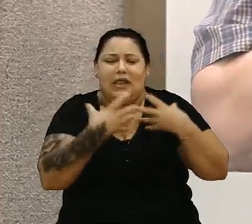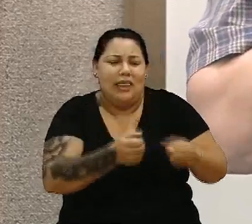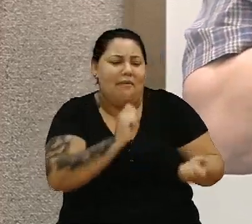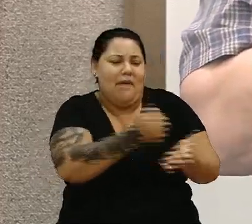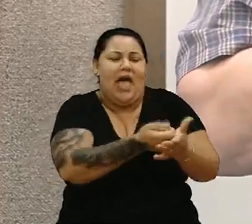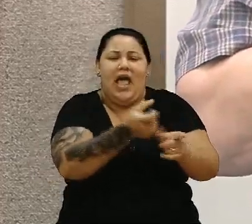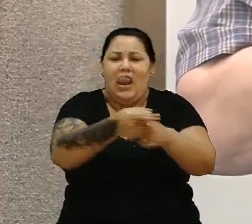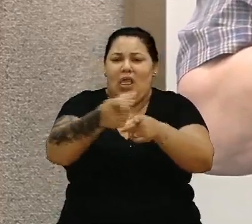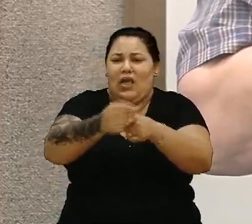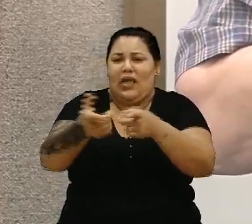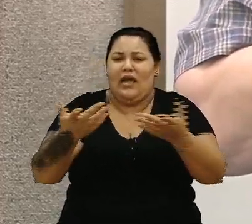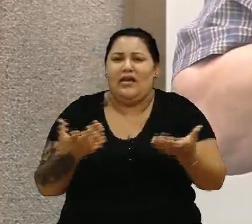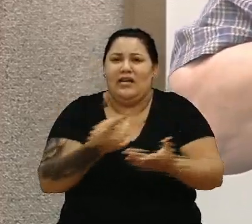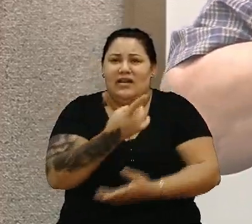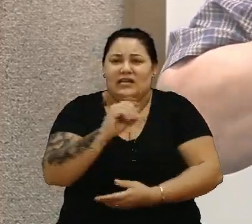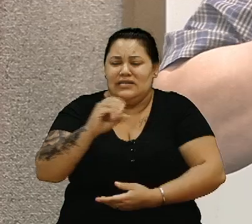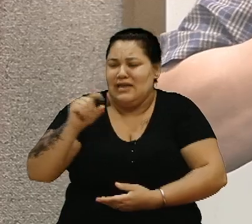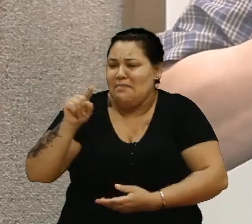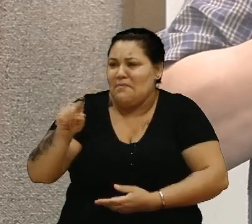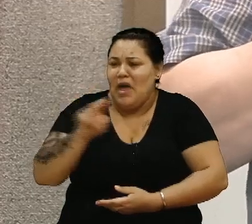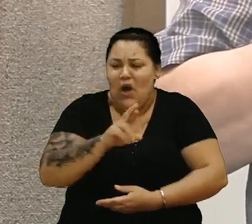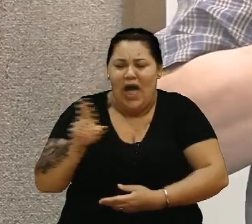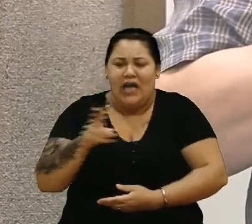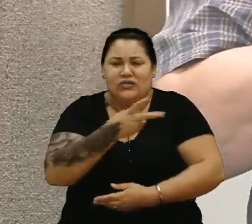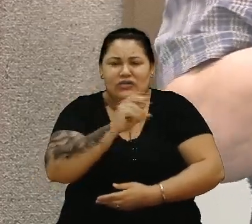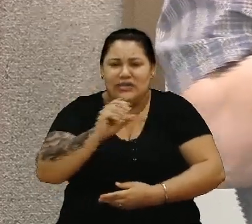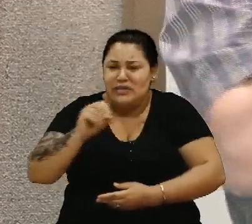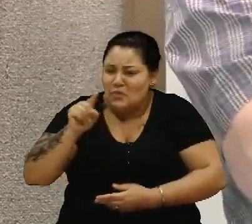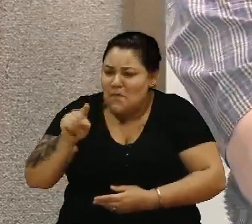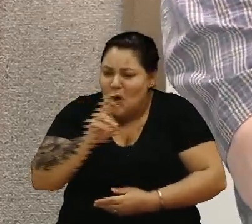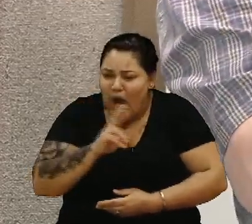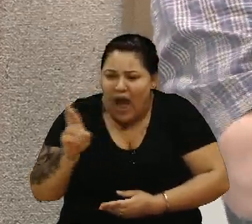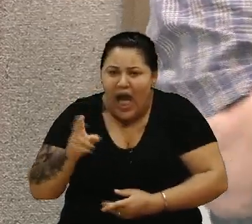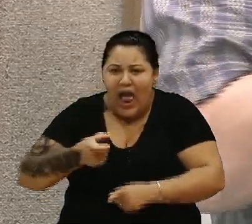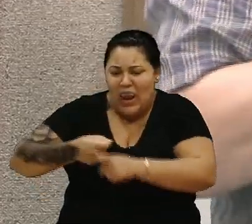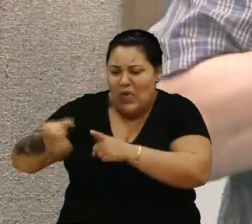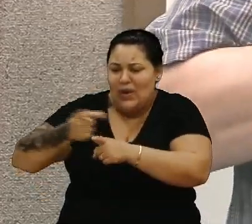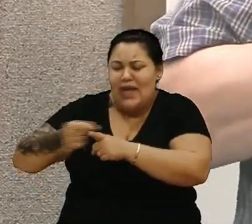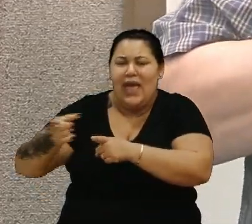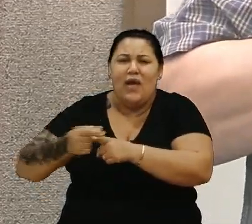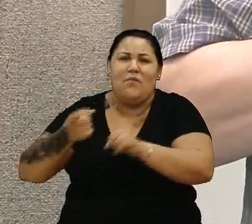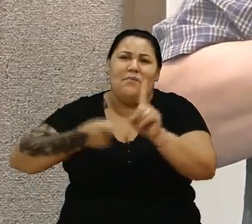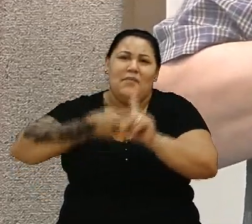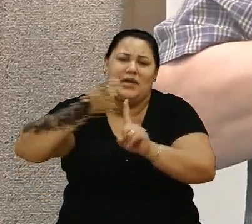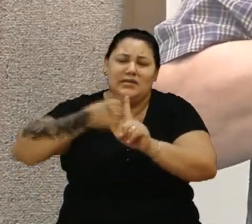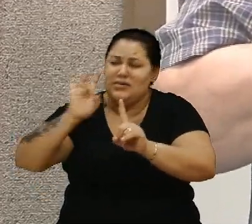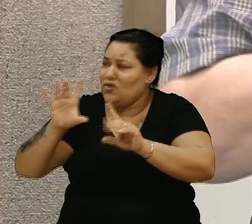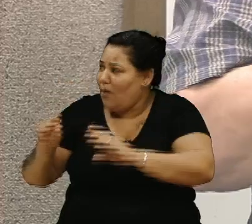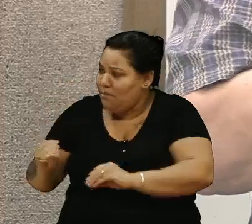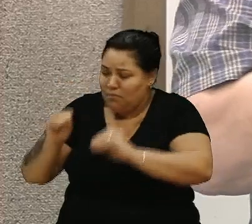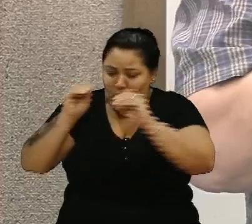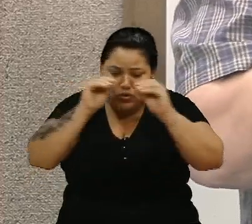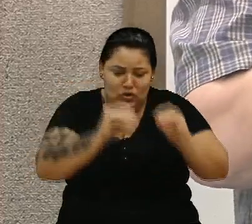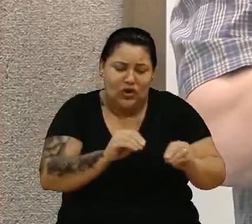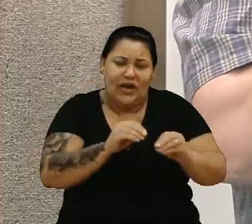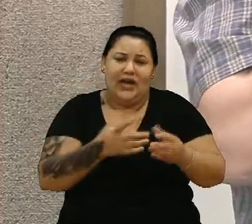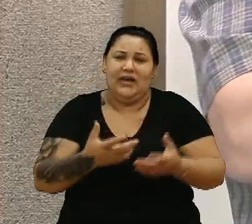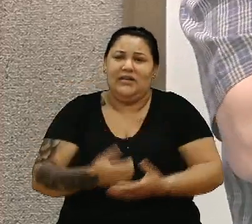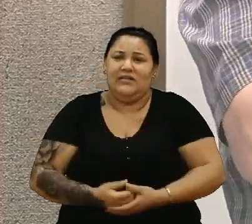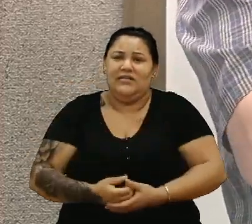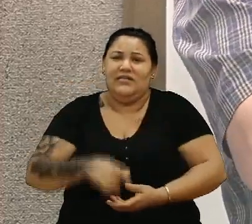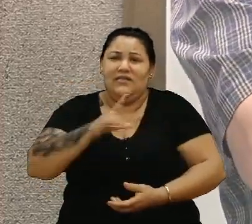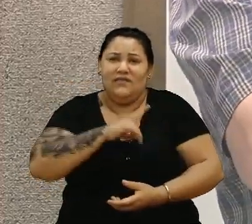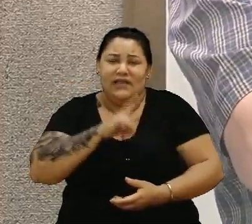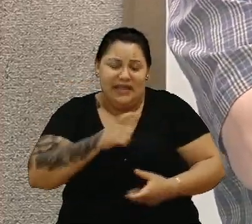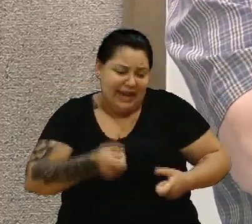É 100 mil reais, 200 mil reais de aluguel por mês, e é só transferir para lá. Vai dar algum gasto